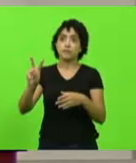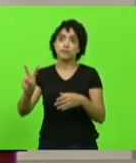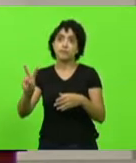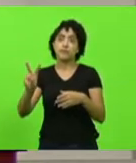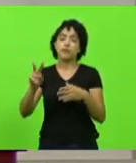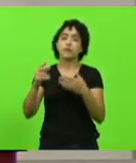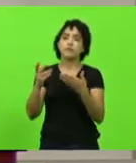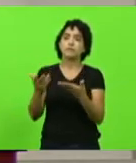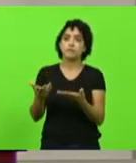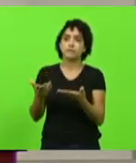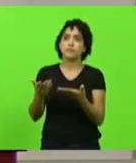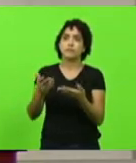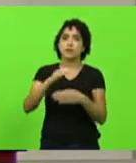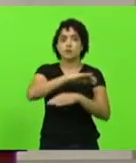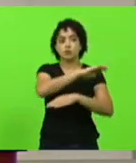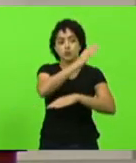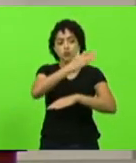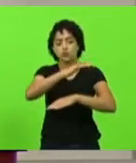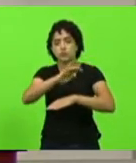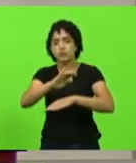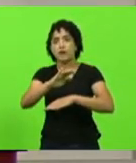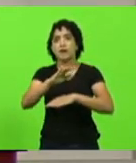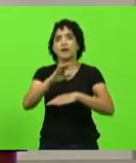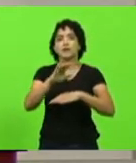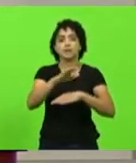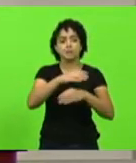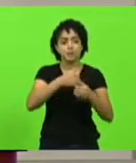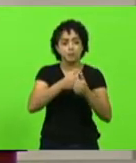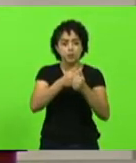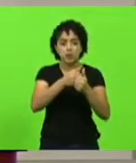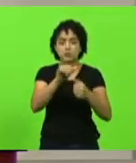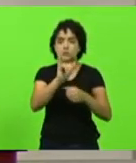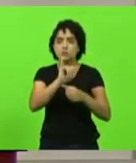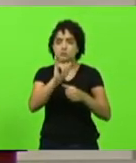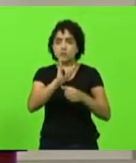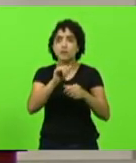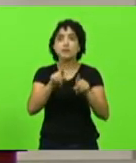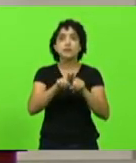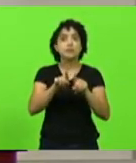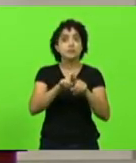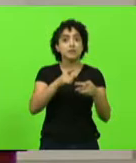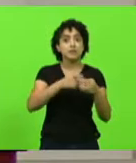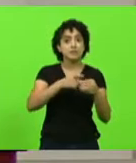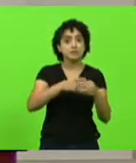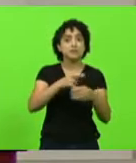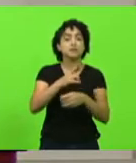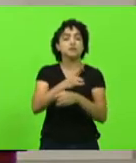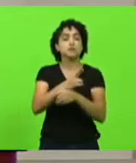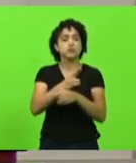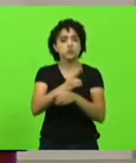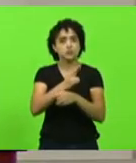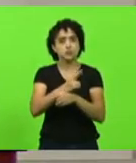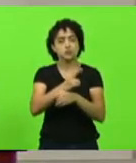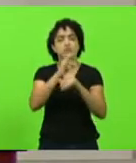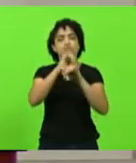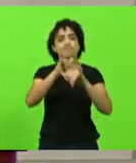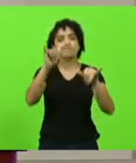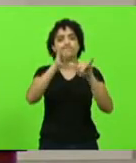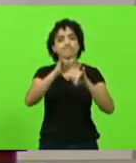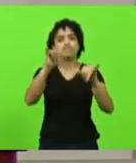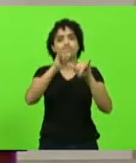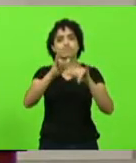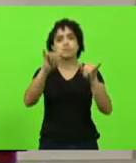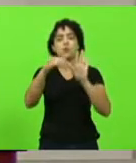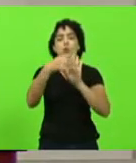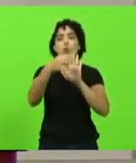sucursal no Alto Vale do Itajaí, no município de Rio do Sul. Tenho certeza que levará informação e opinião